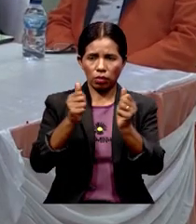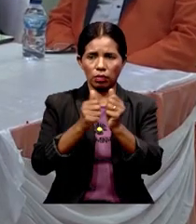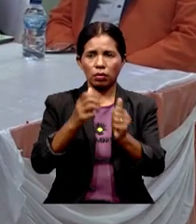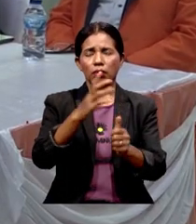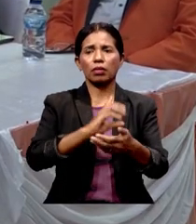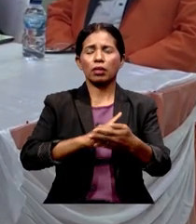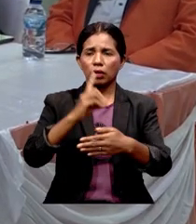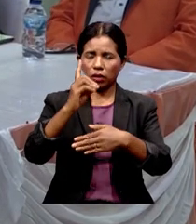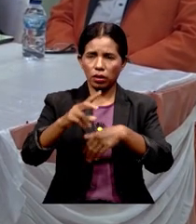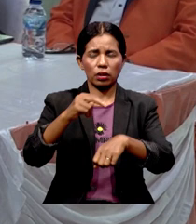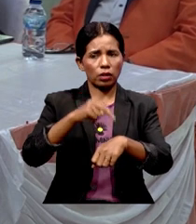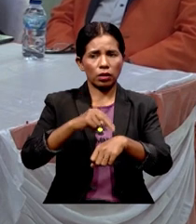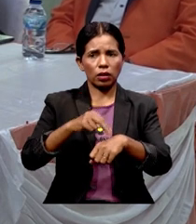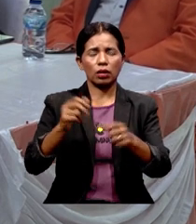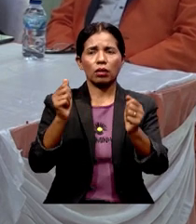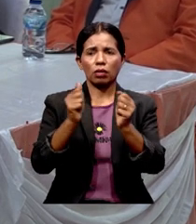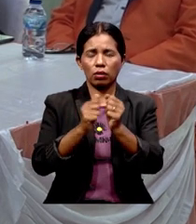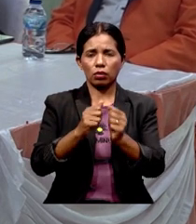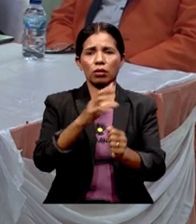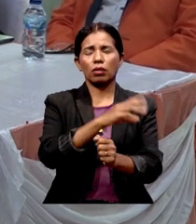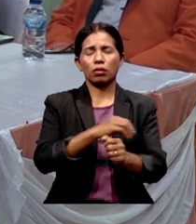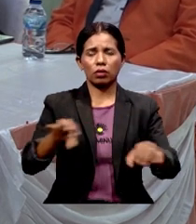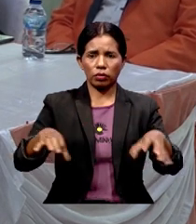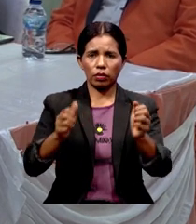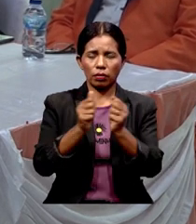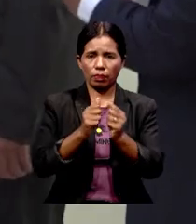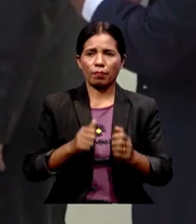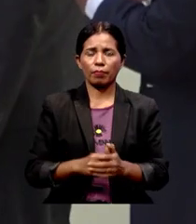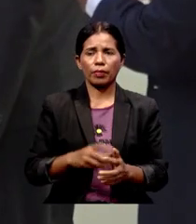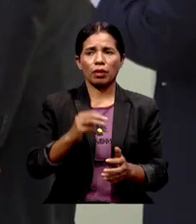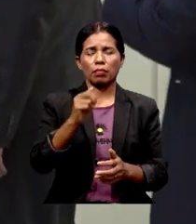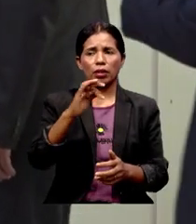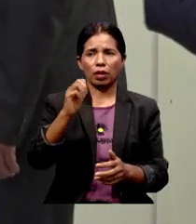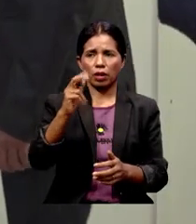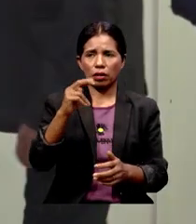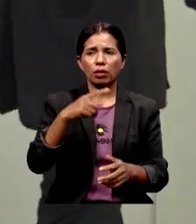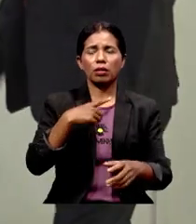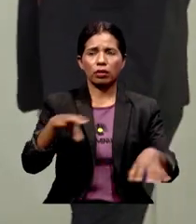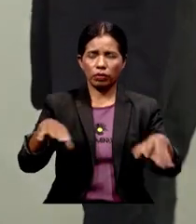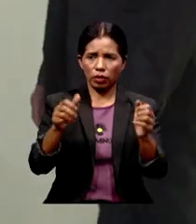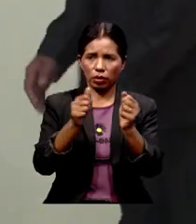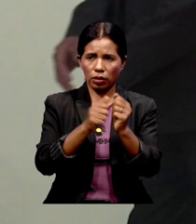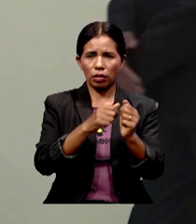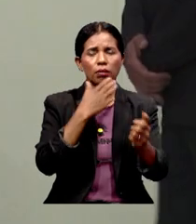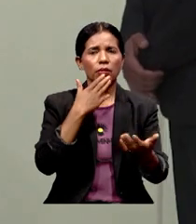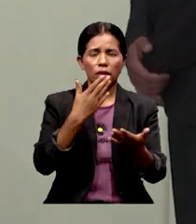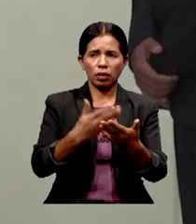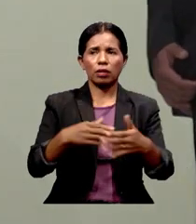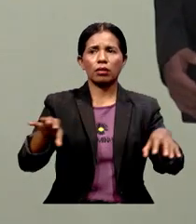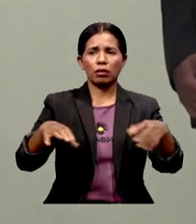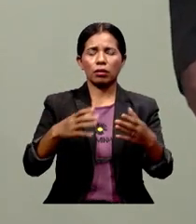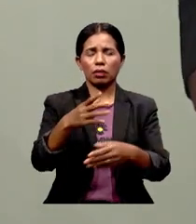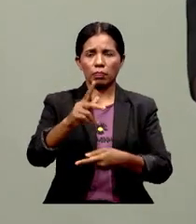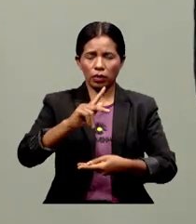de desastres naturais no capacitação recurso humano. Mariano Hatete, em lihusi cooperação, né? Bele melhora dia que lhe Serviço